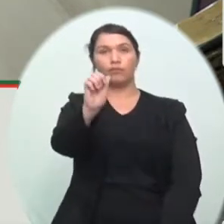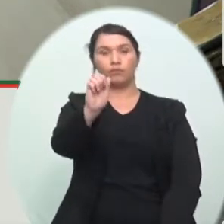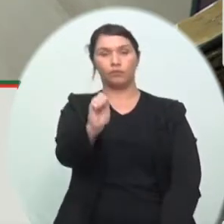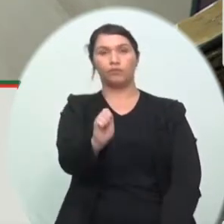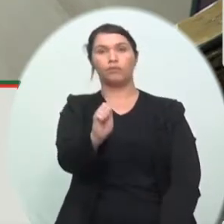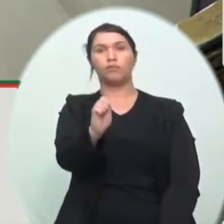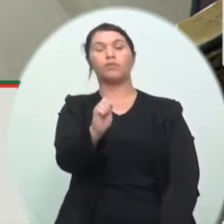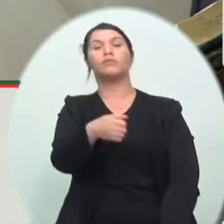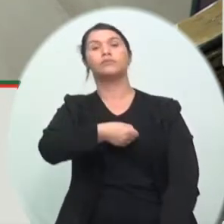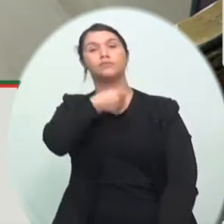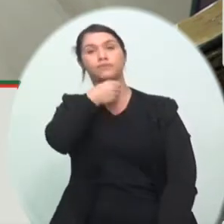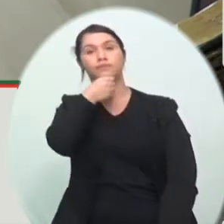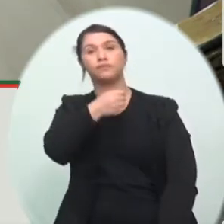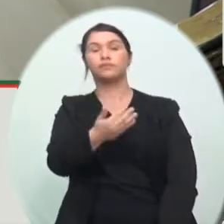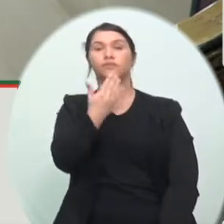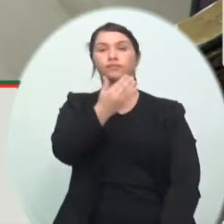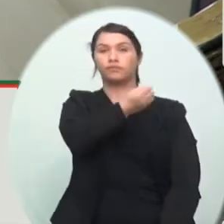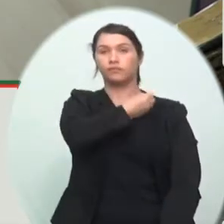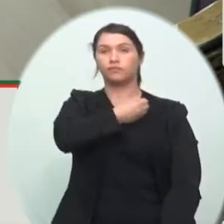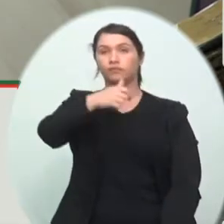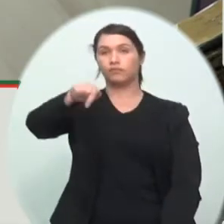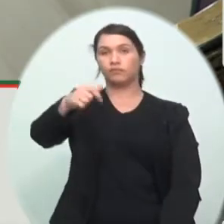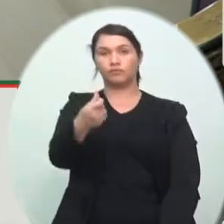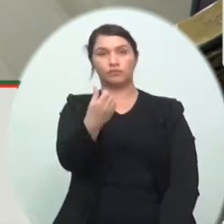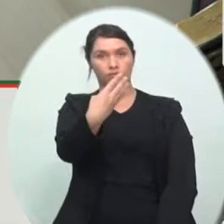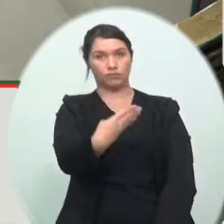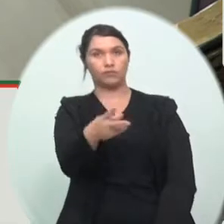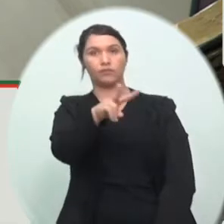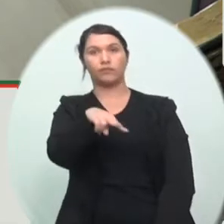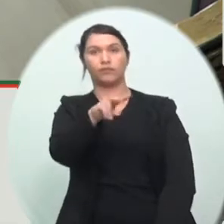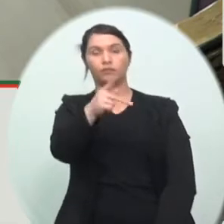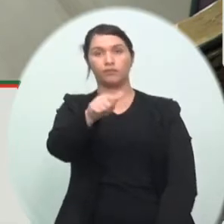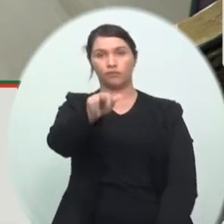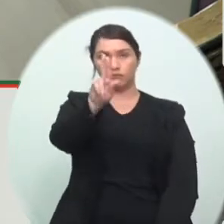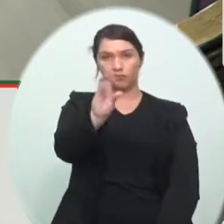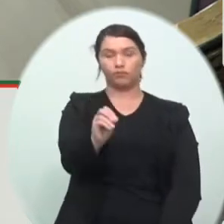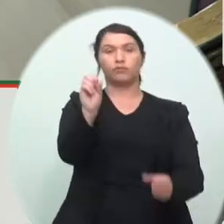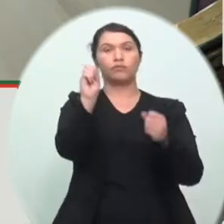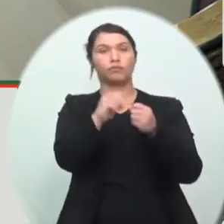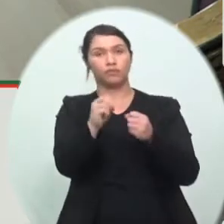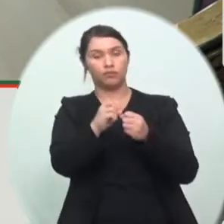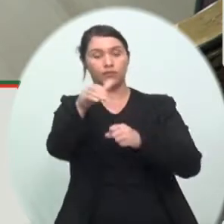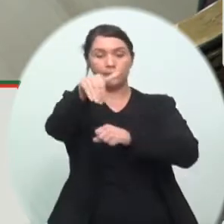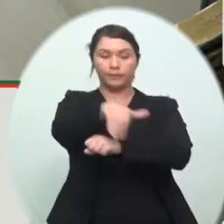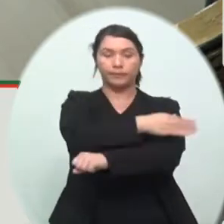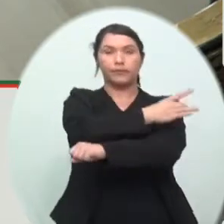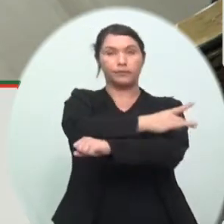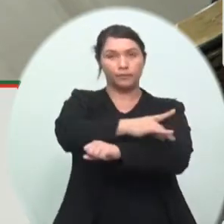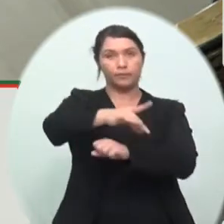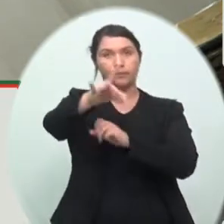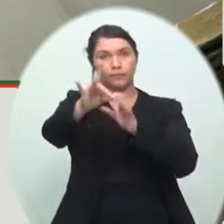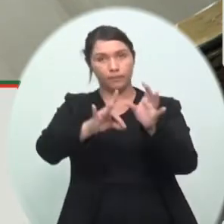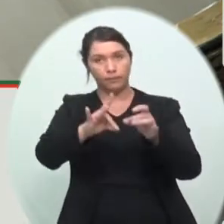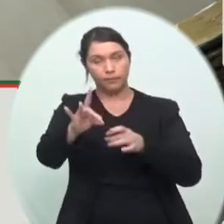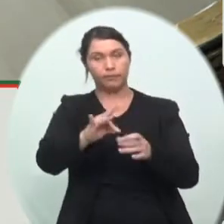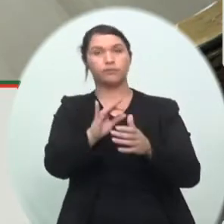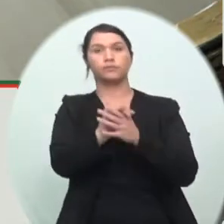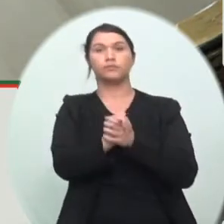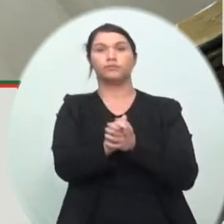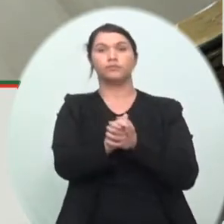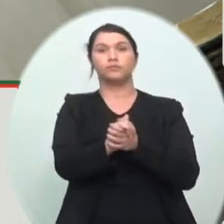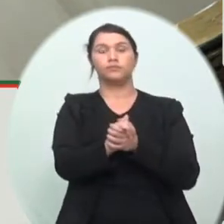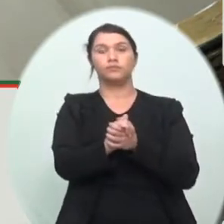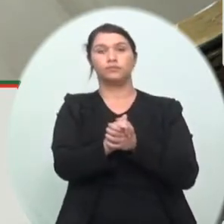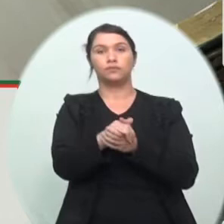número 774/18, autoria vereador José Paulo Ferrarese, assunto recuperação da pavimentação com lajotas em